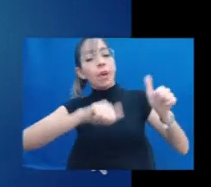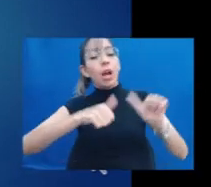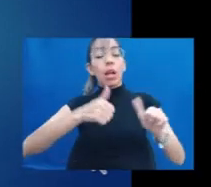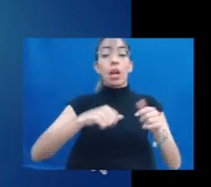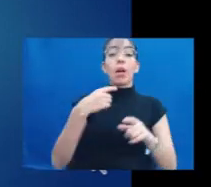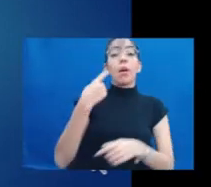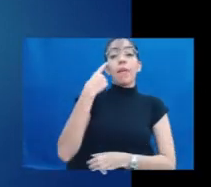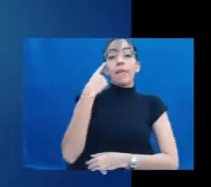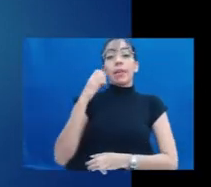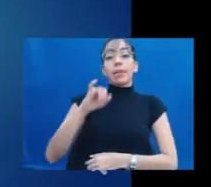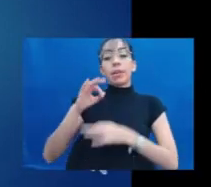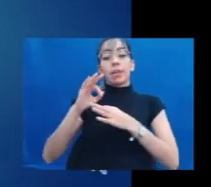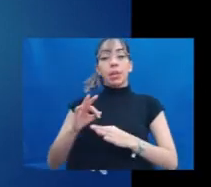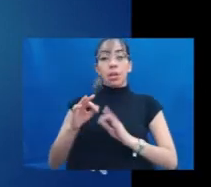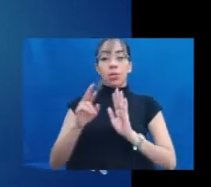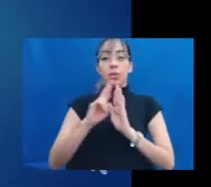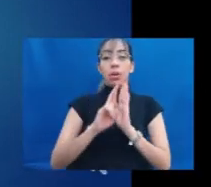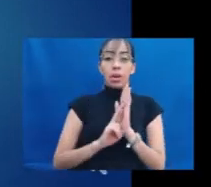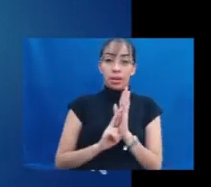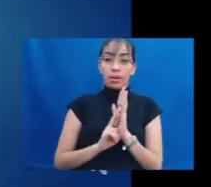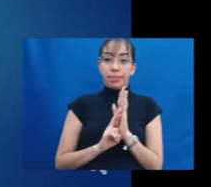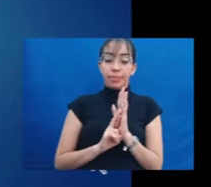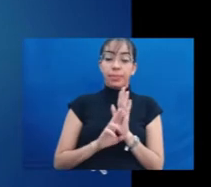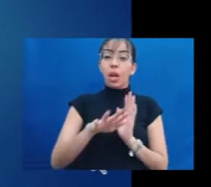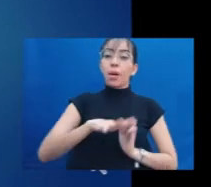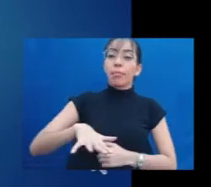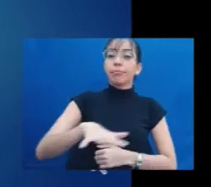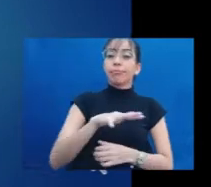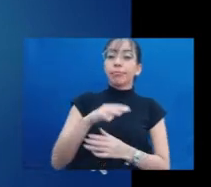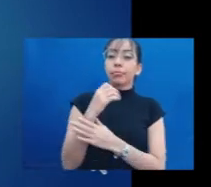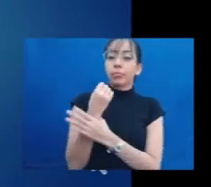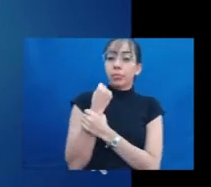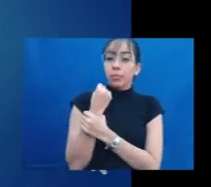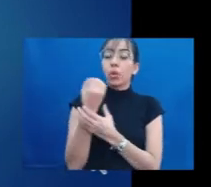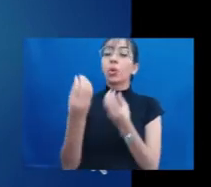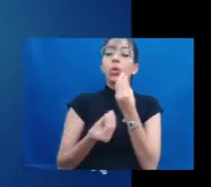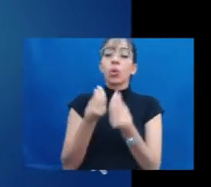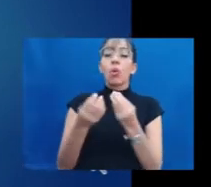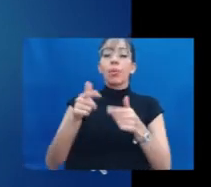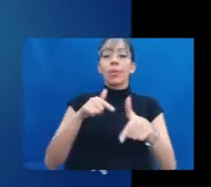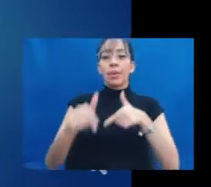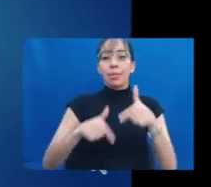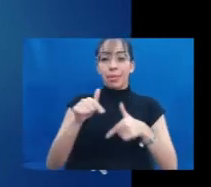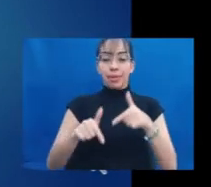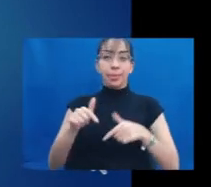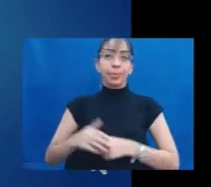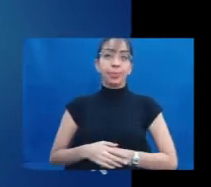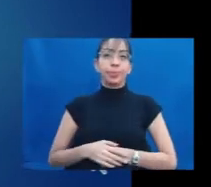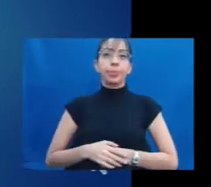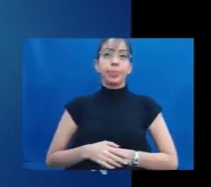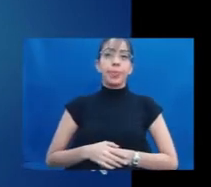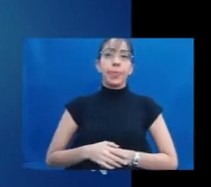realmente esses laboratórios estão aí são considerados ambientes seguros para esse tipo de